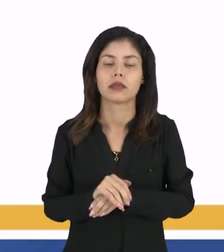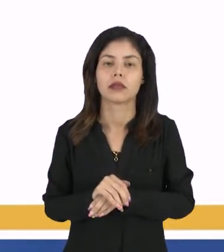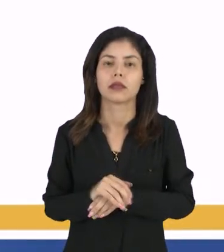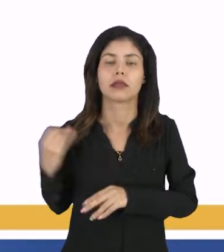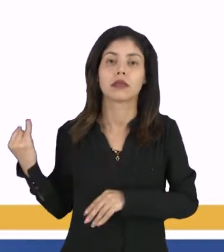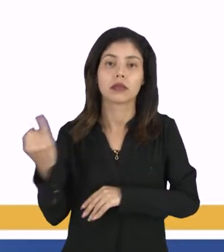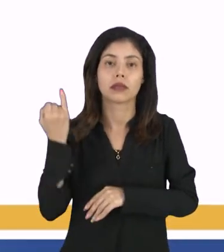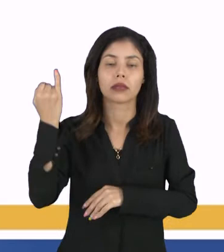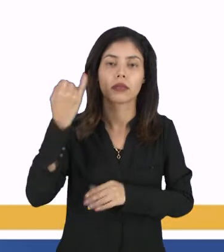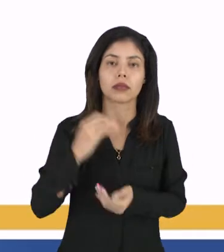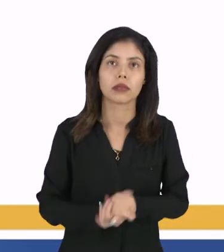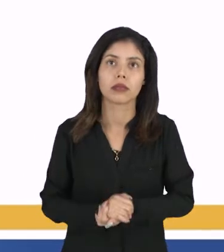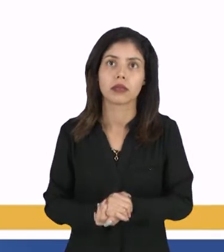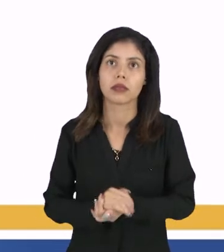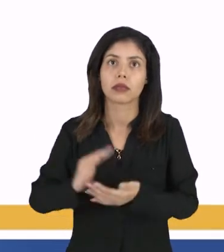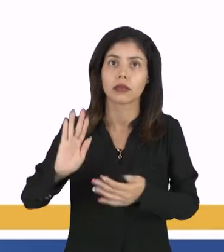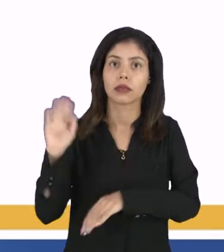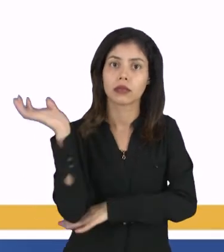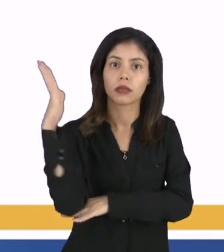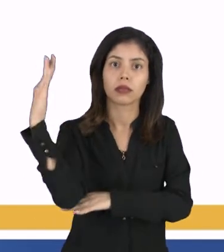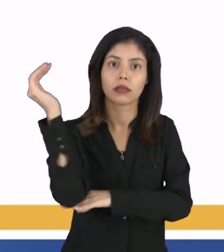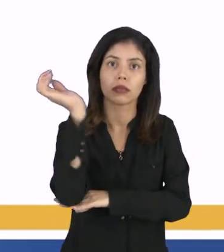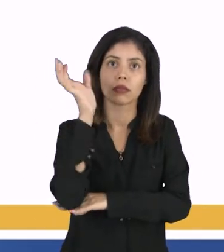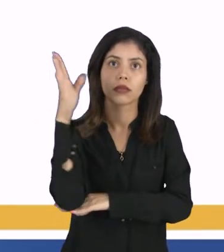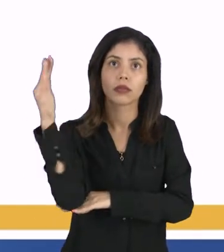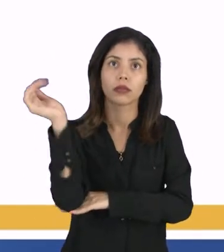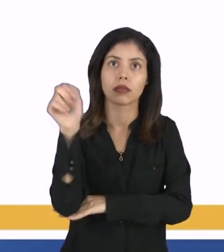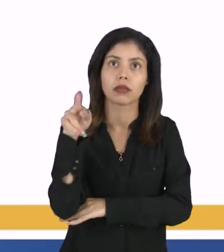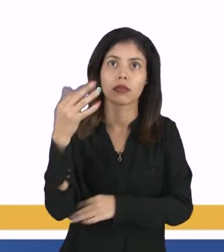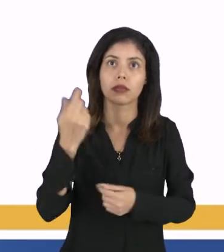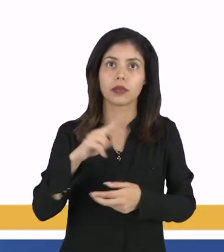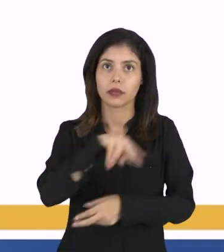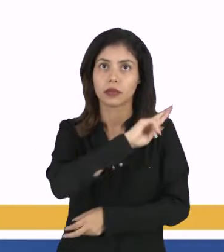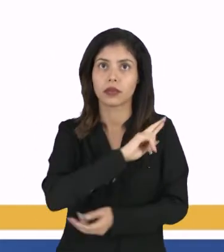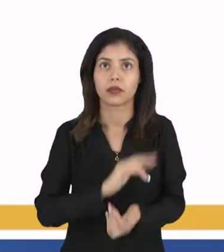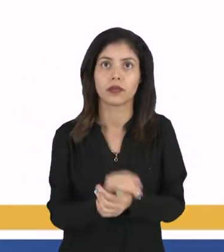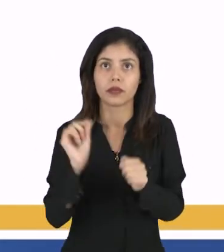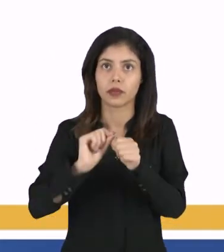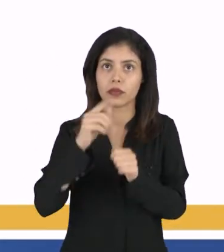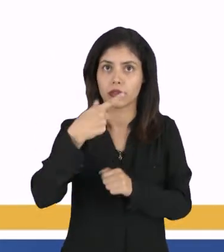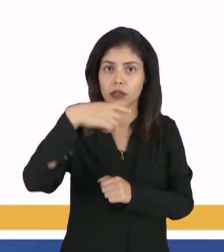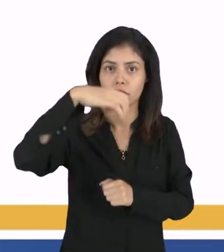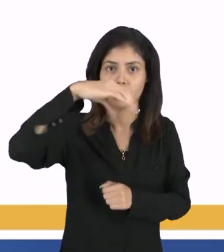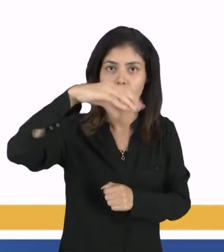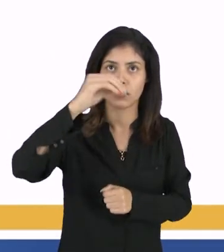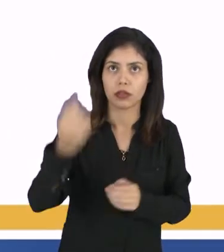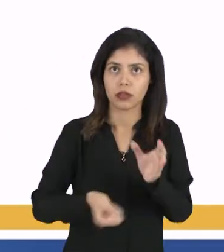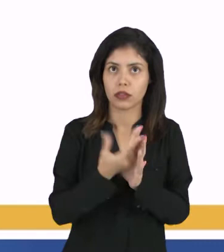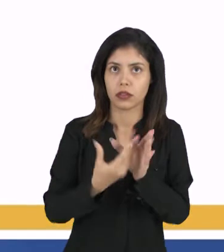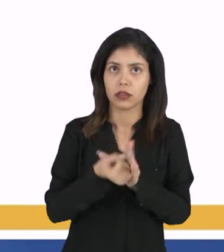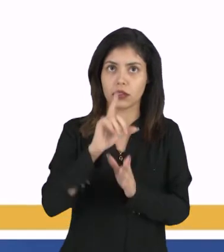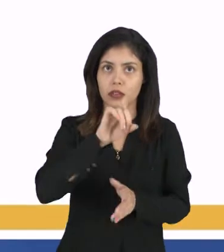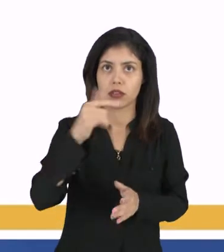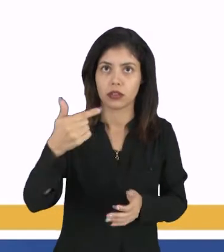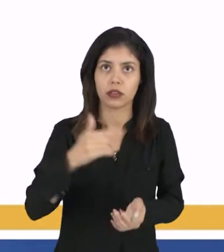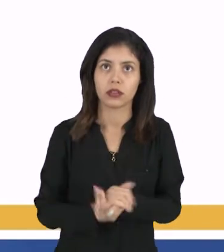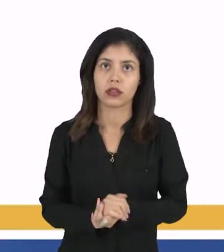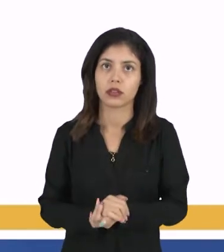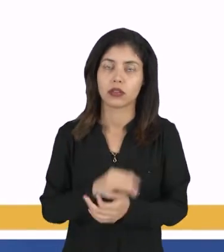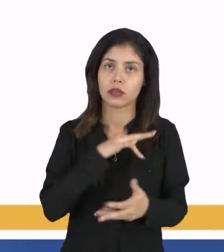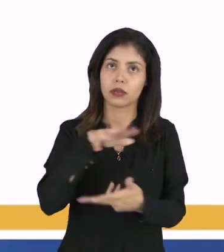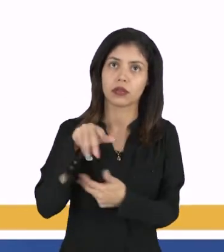Ali a importância, né, na telinha. Algas unicelulares, como eu falei para vocês, ó, são responsáveis por quase 90% da produção de oxigênio do